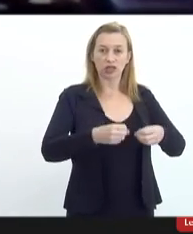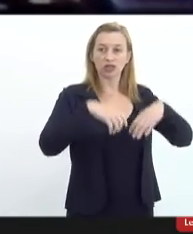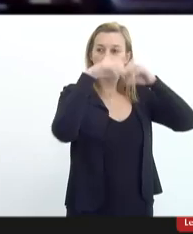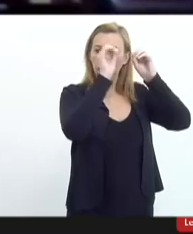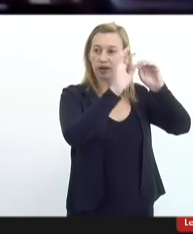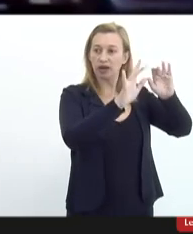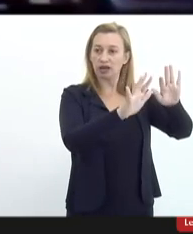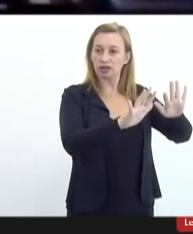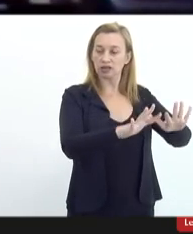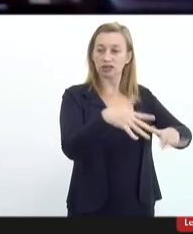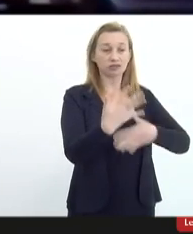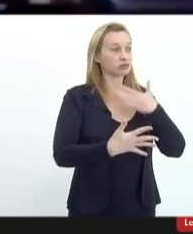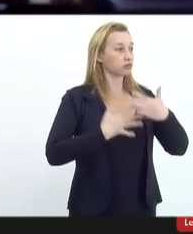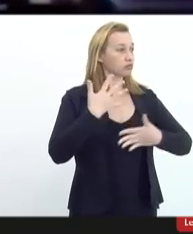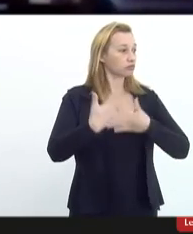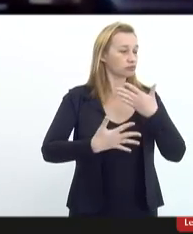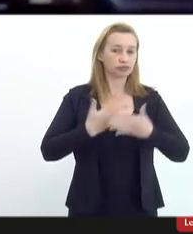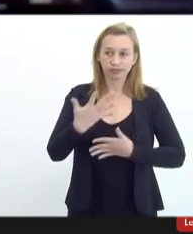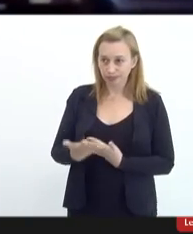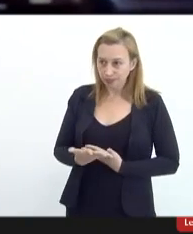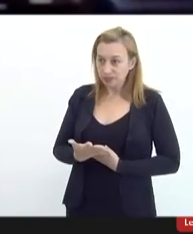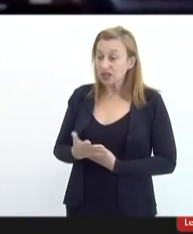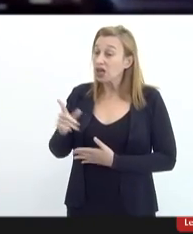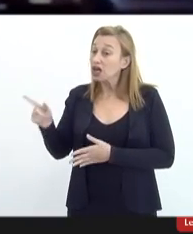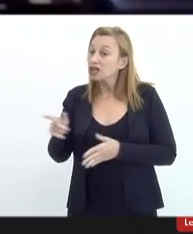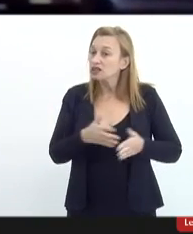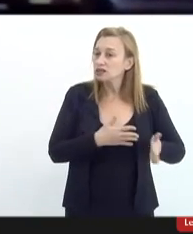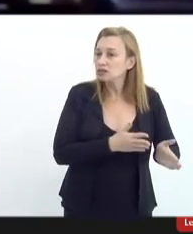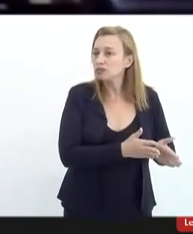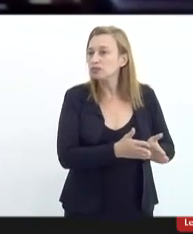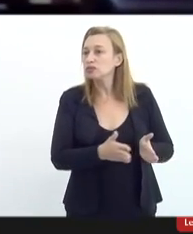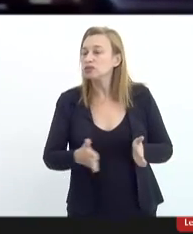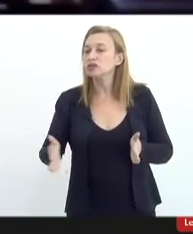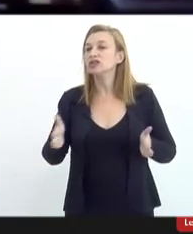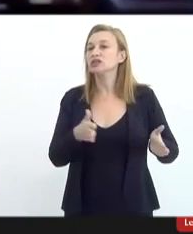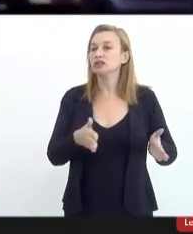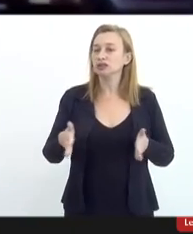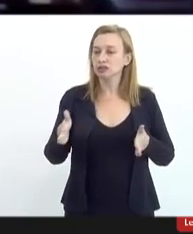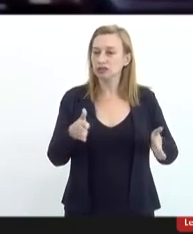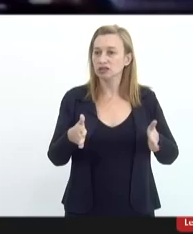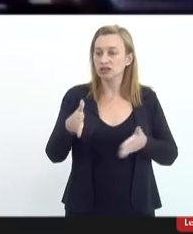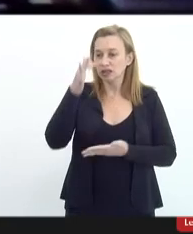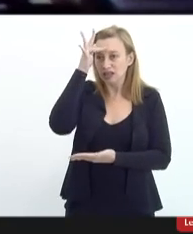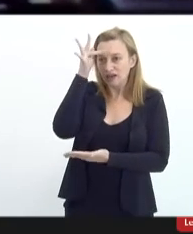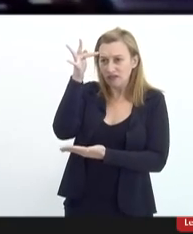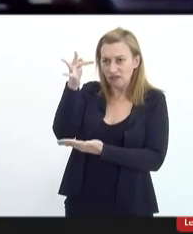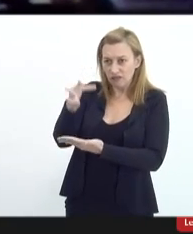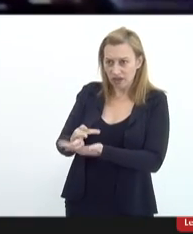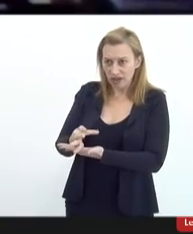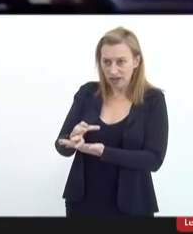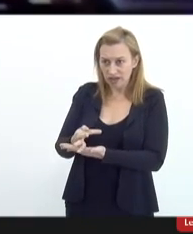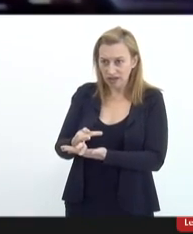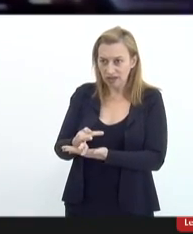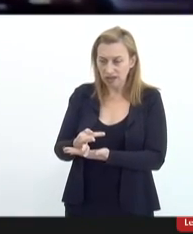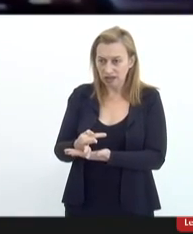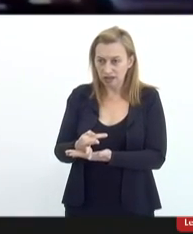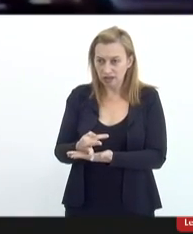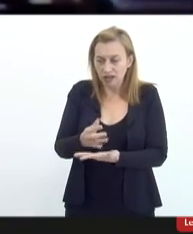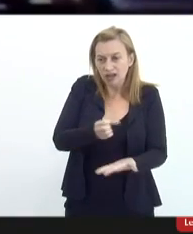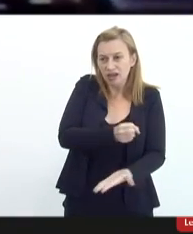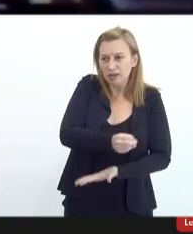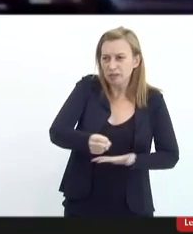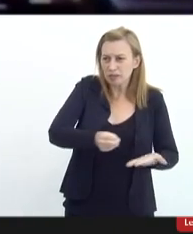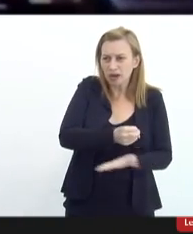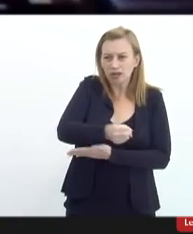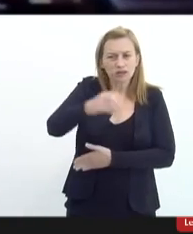prosperidade e alegria. Esse processo da fé é básico e